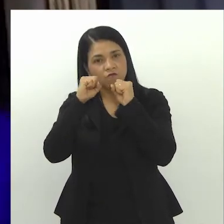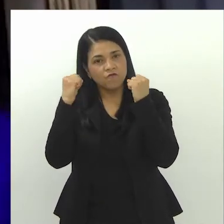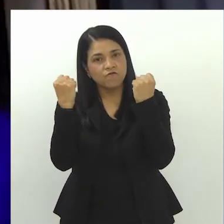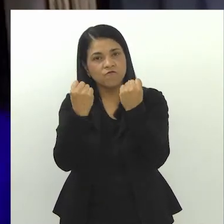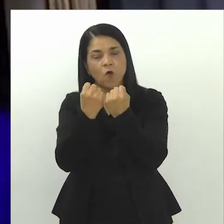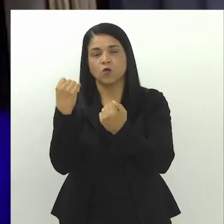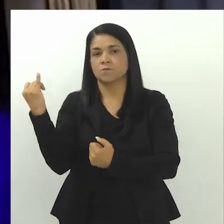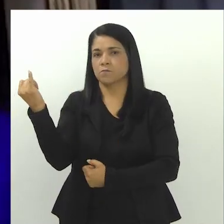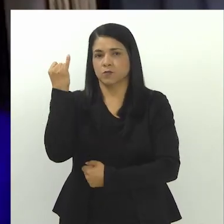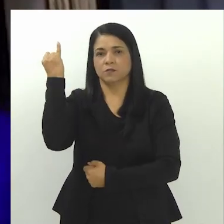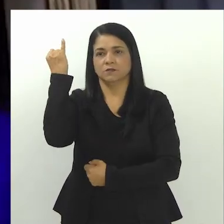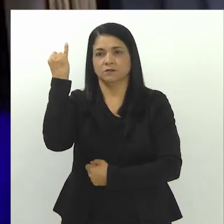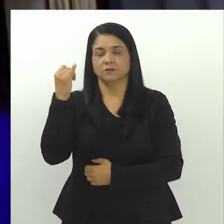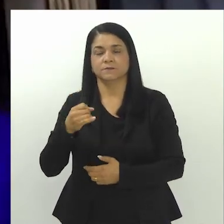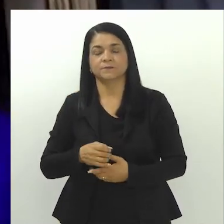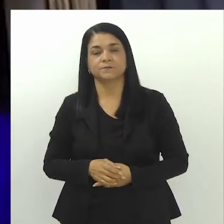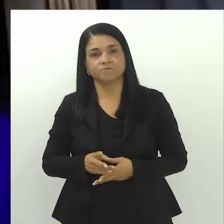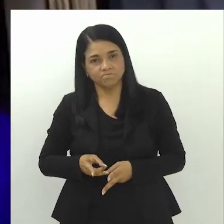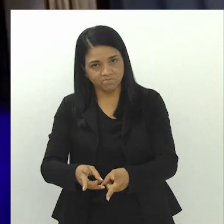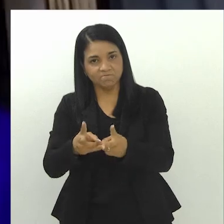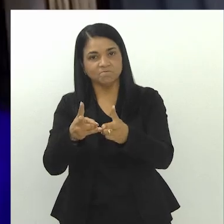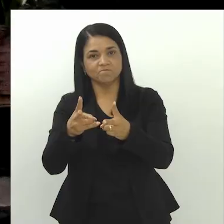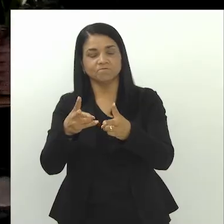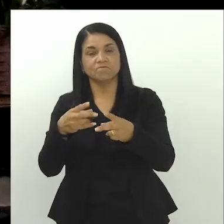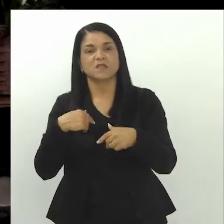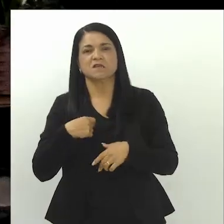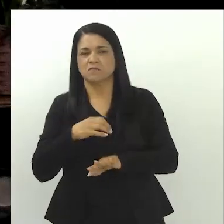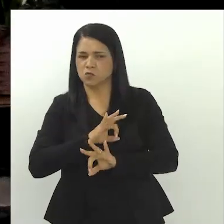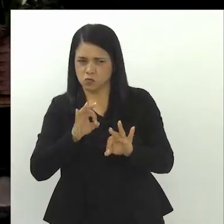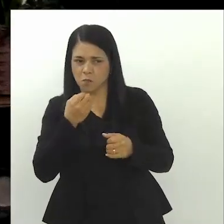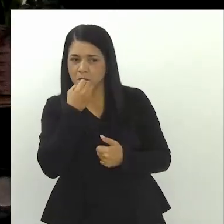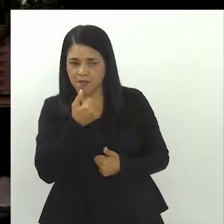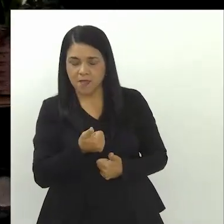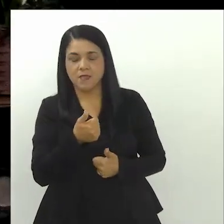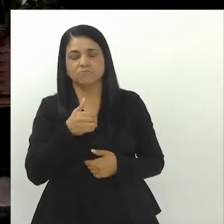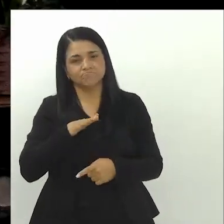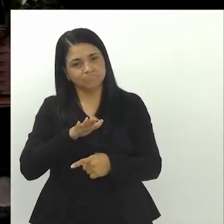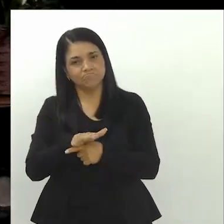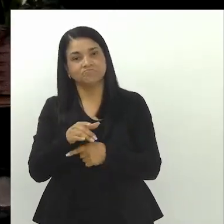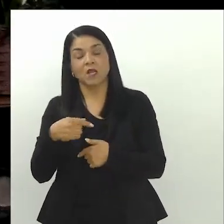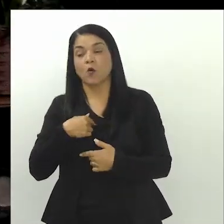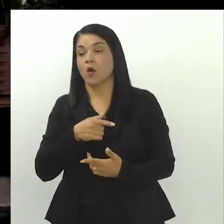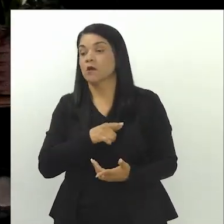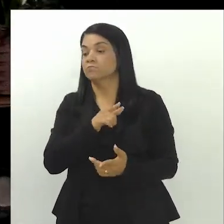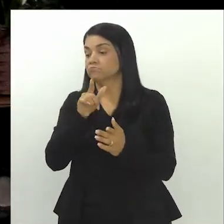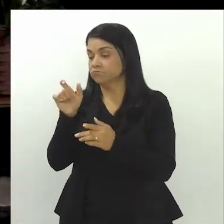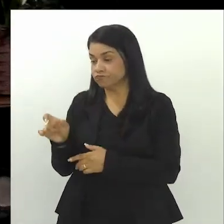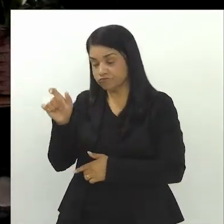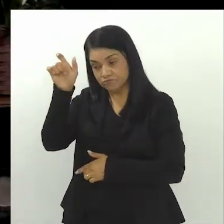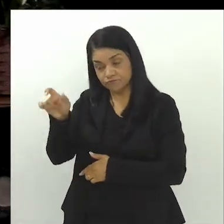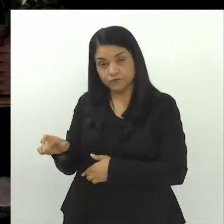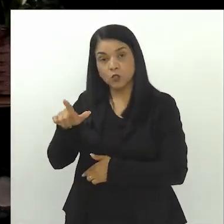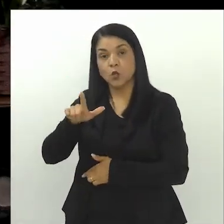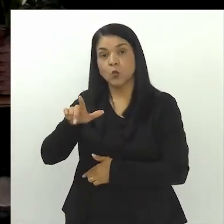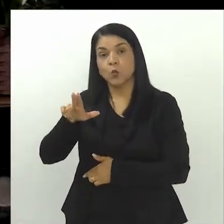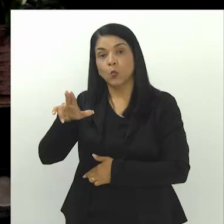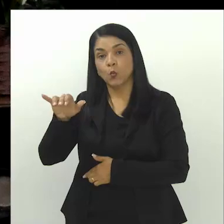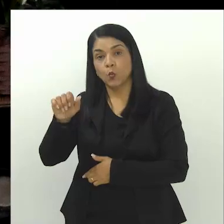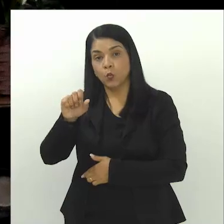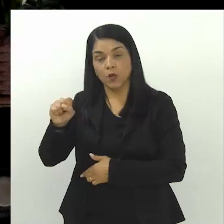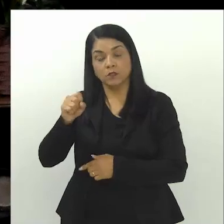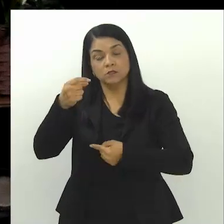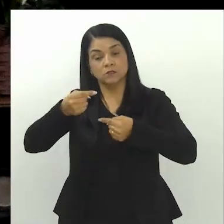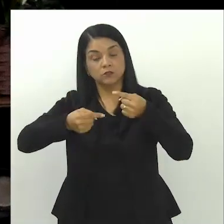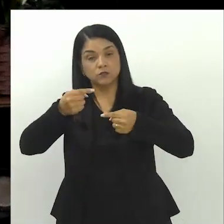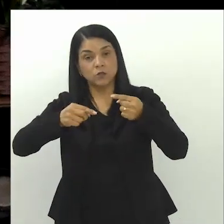desse fórum tão importante. Tá, muito bem, Tainá. Excelente contribuição. Aí eu passo para o Lucas e trazendo,